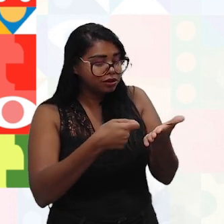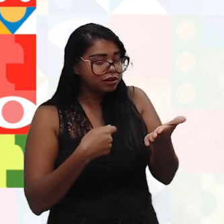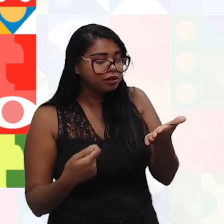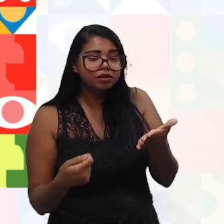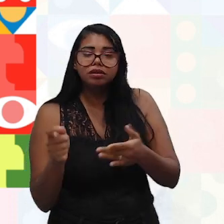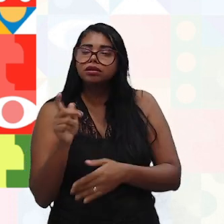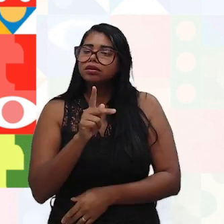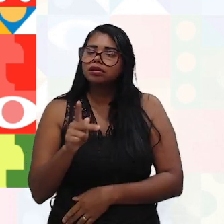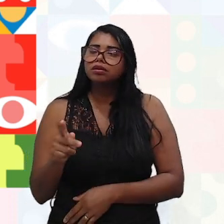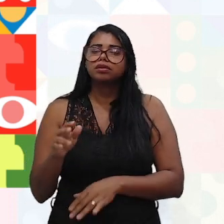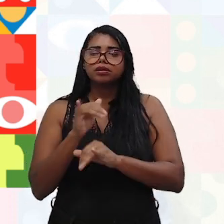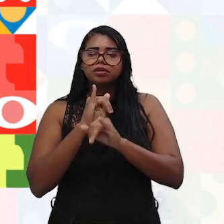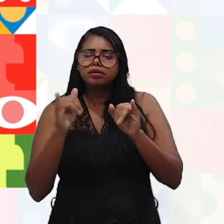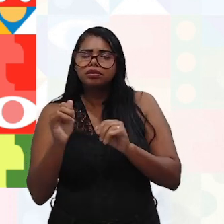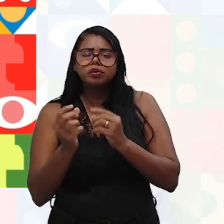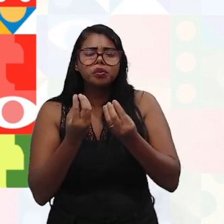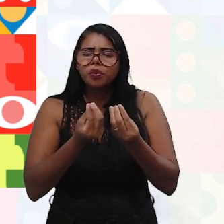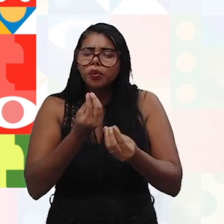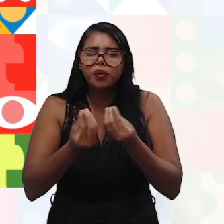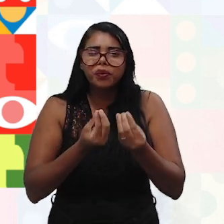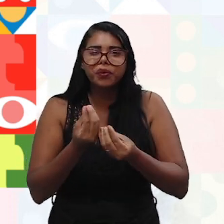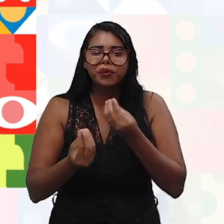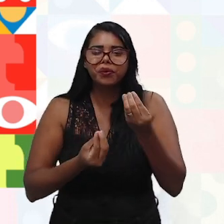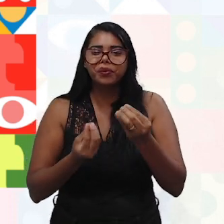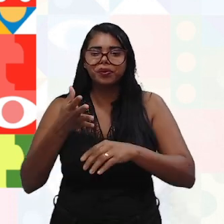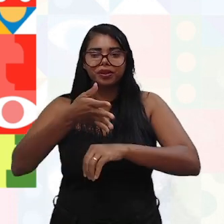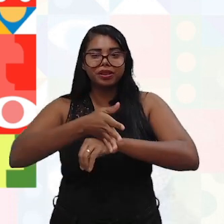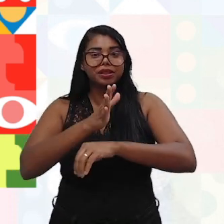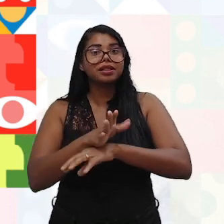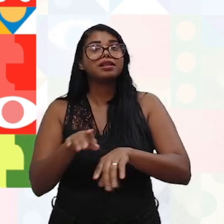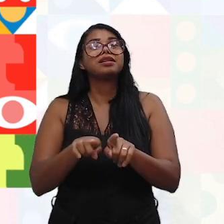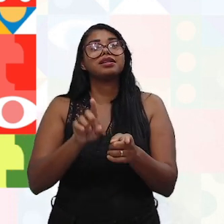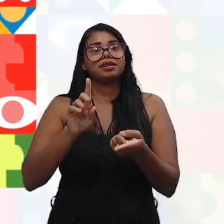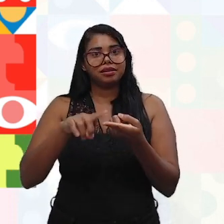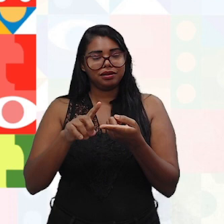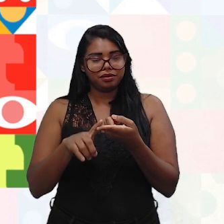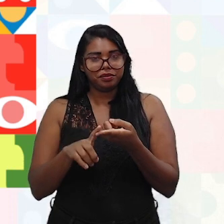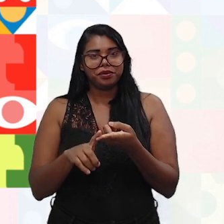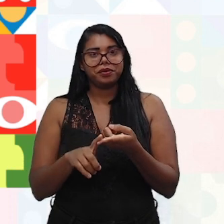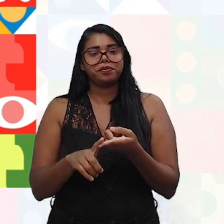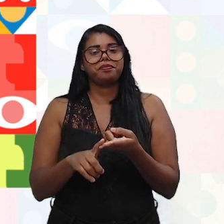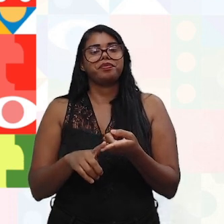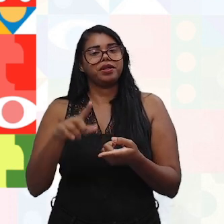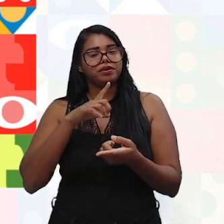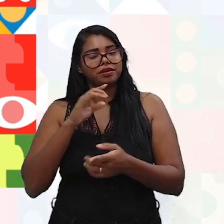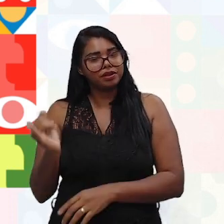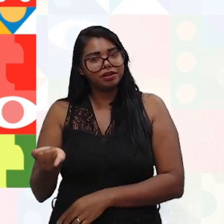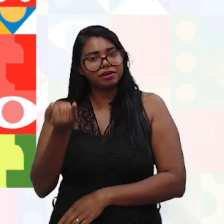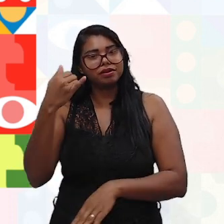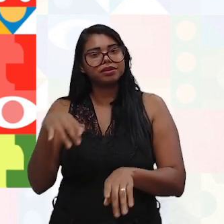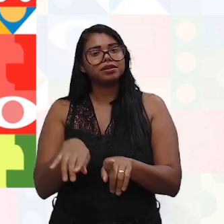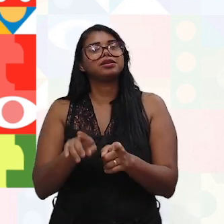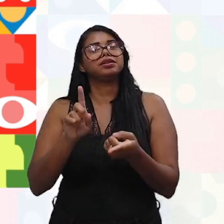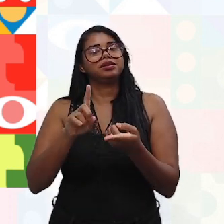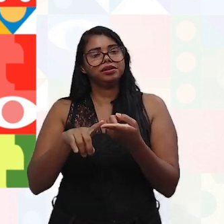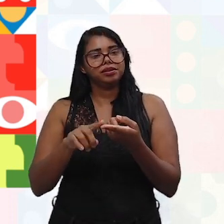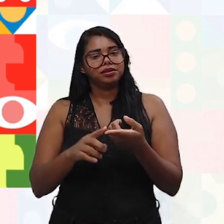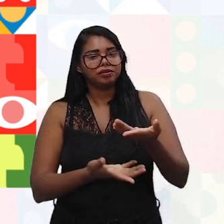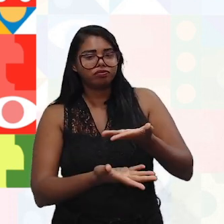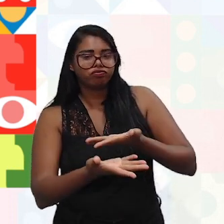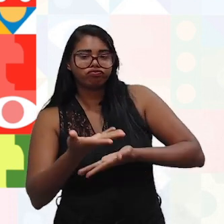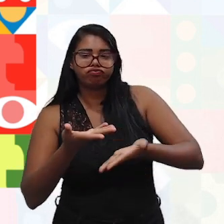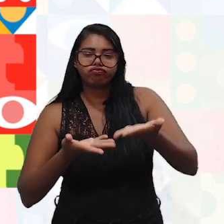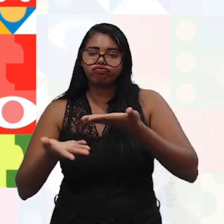eu não entendi isso aqui. Como é que eu vou colocar isso em prática? Lá no momento síncrono, tu vai ter essa oportunidade. E geralmente a gente